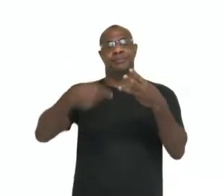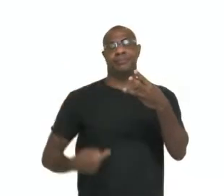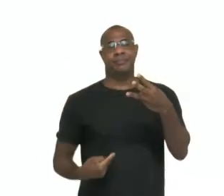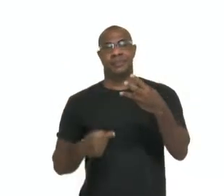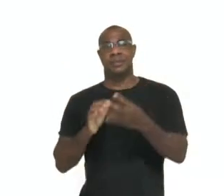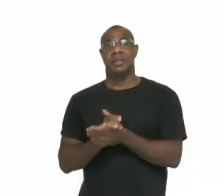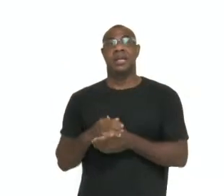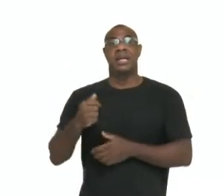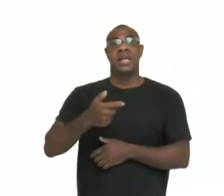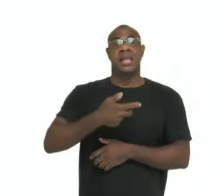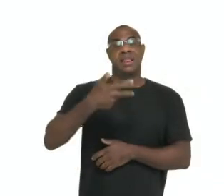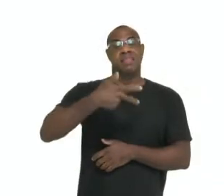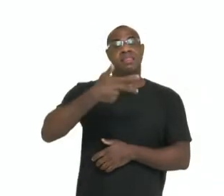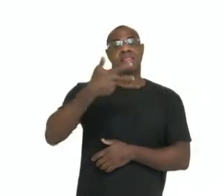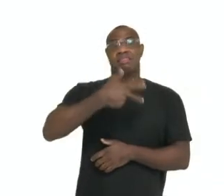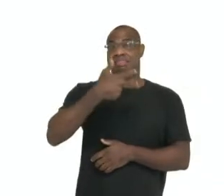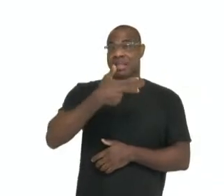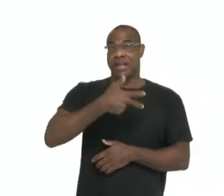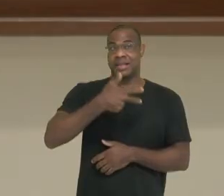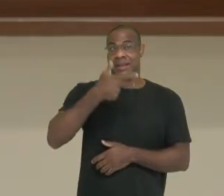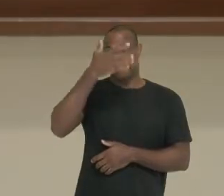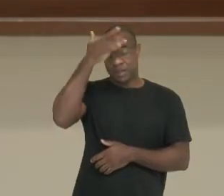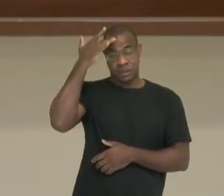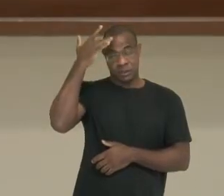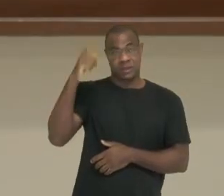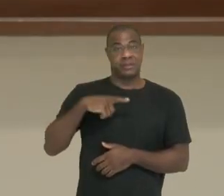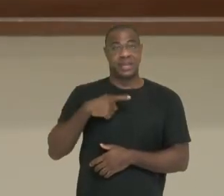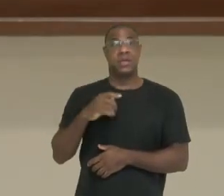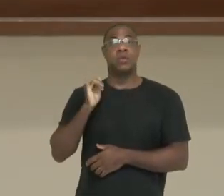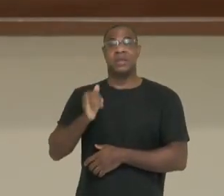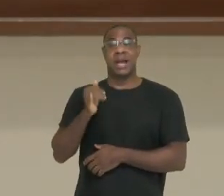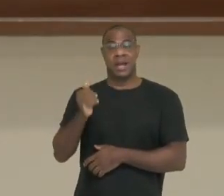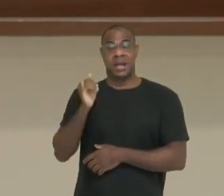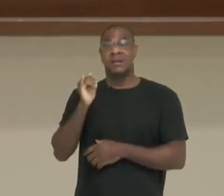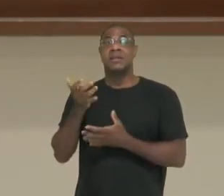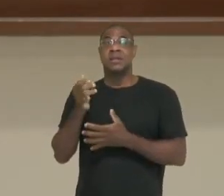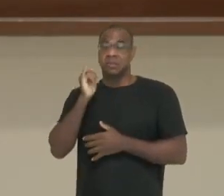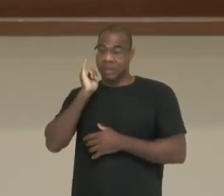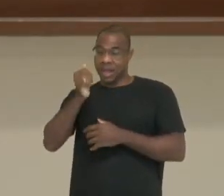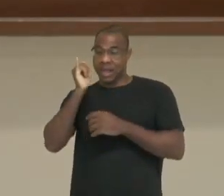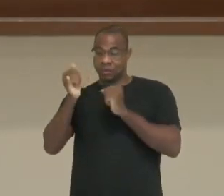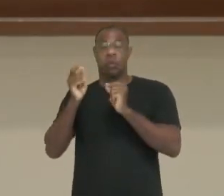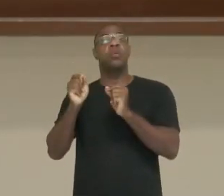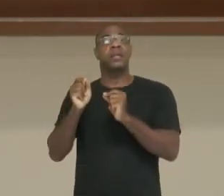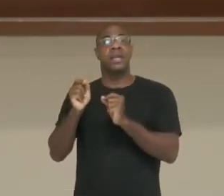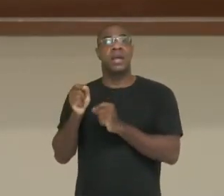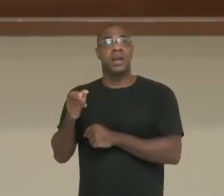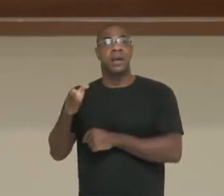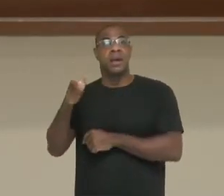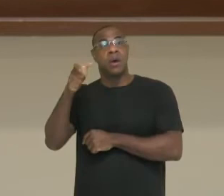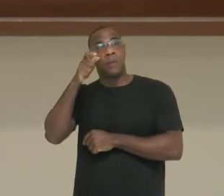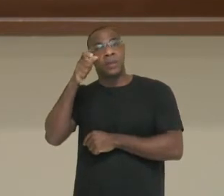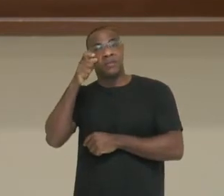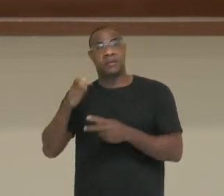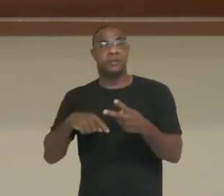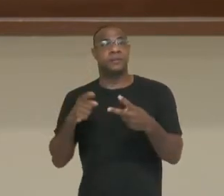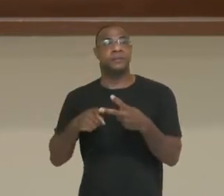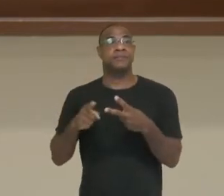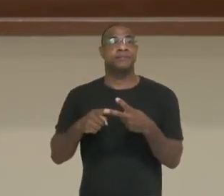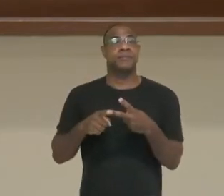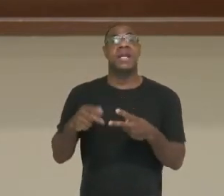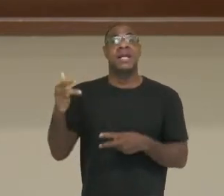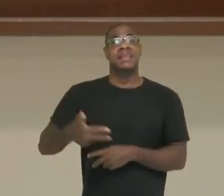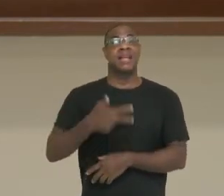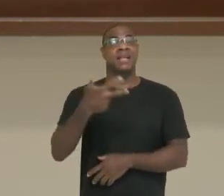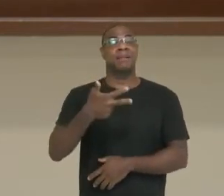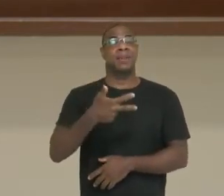tenho narrador observador e em primeira, narrador personagem. Dos tipos de narração em terceira pessoa,